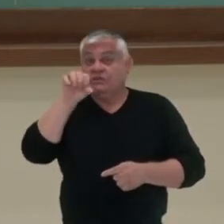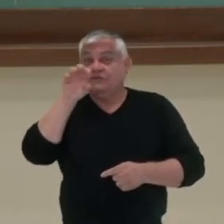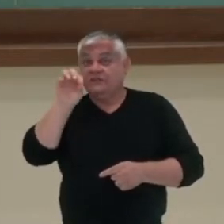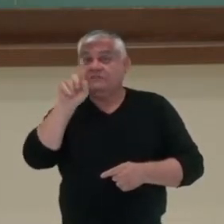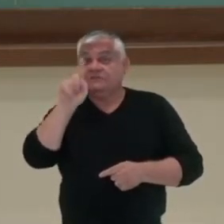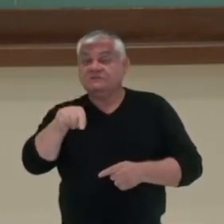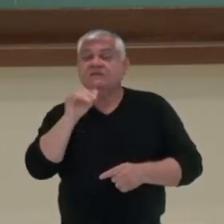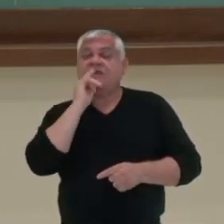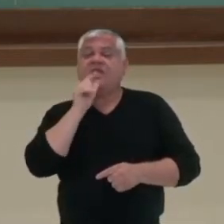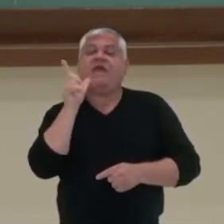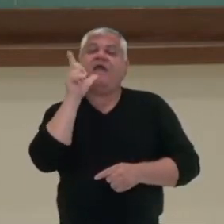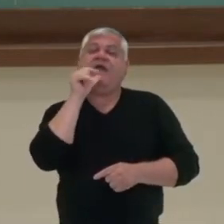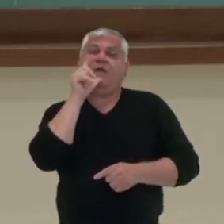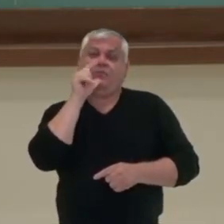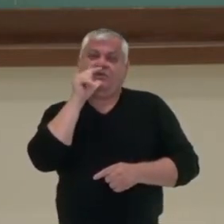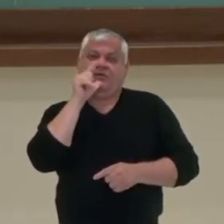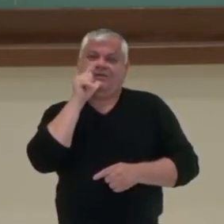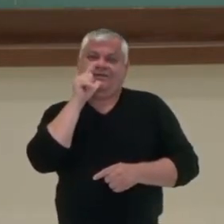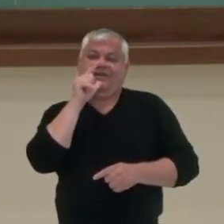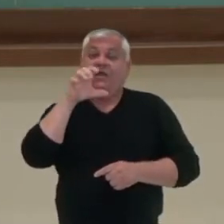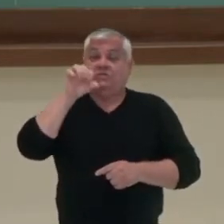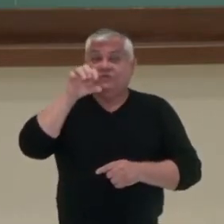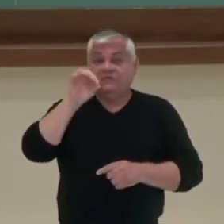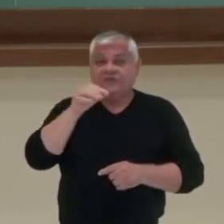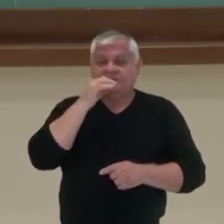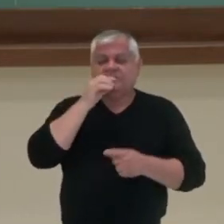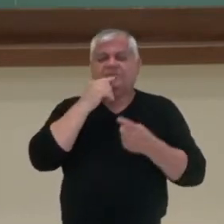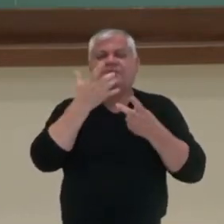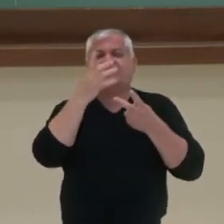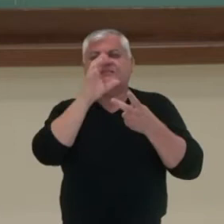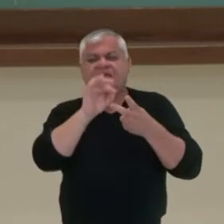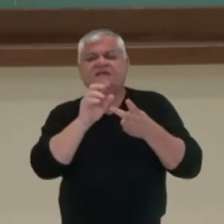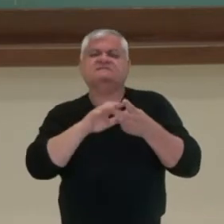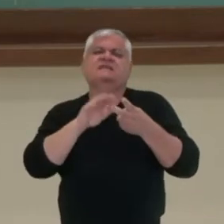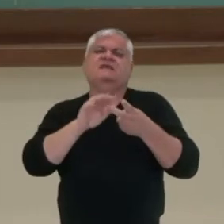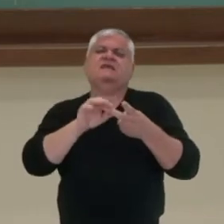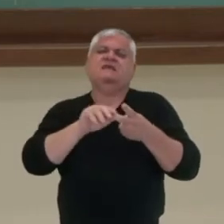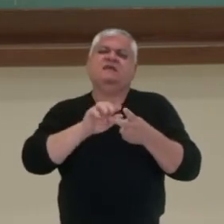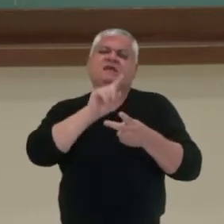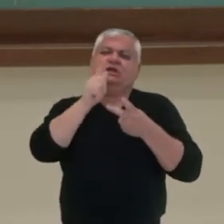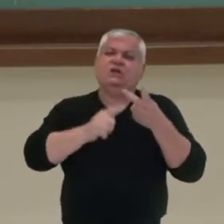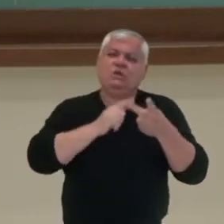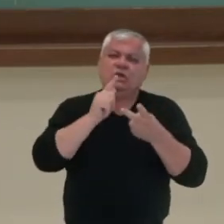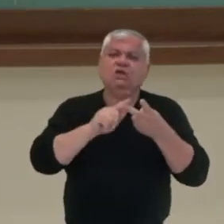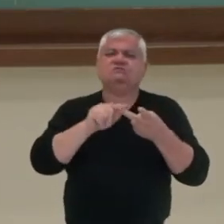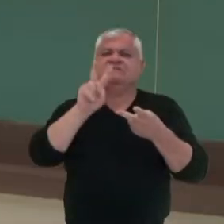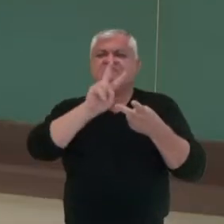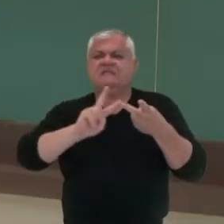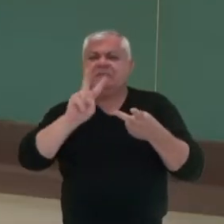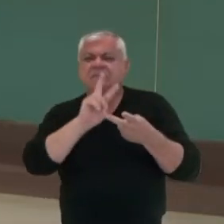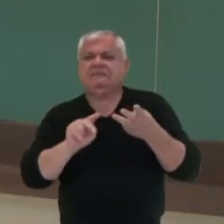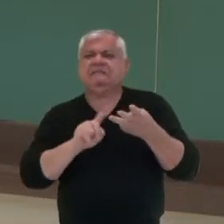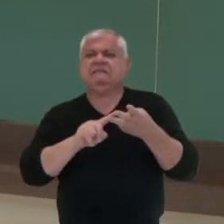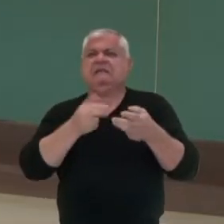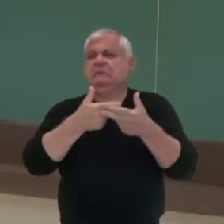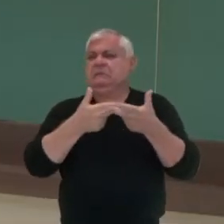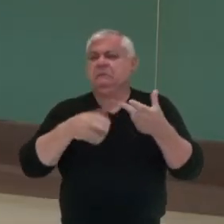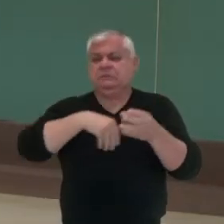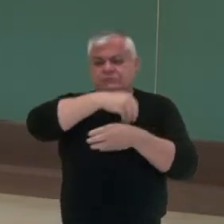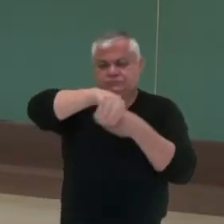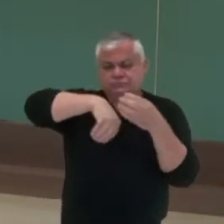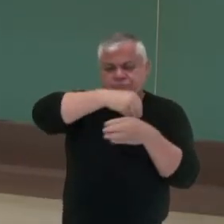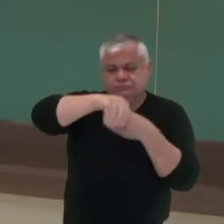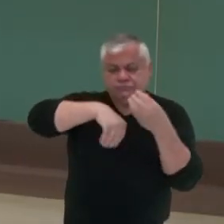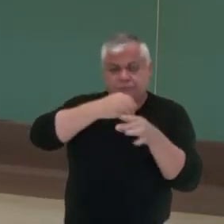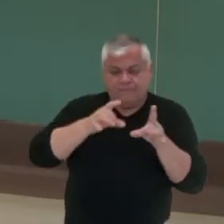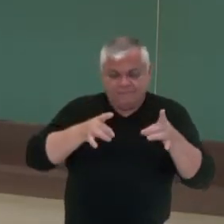água. O resto são o quê? São sais, glicose, vitaminas, né? As